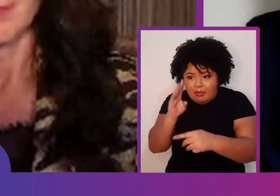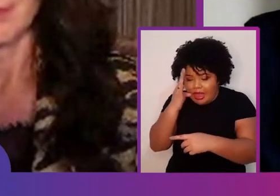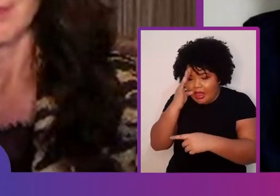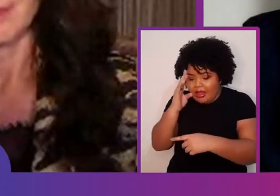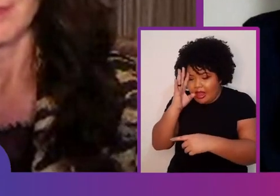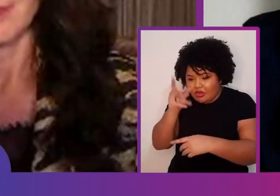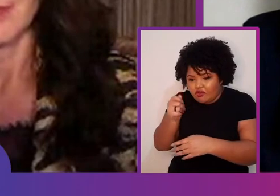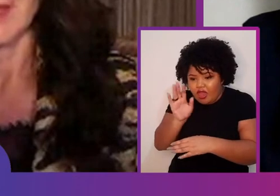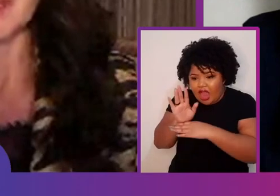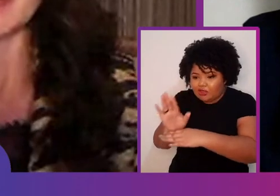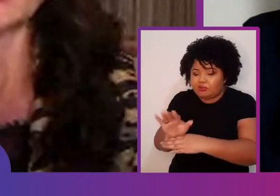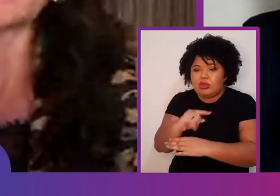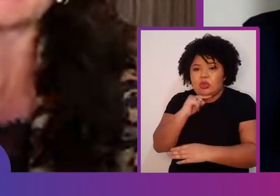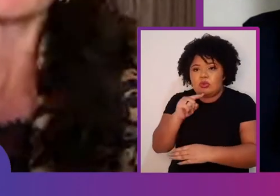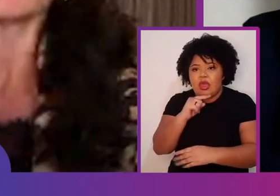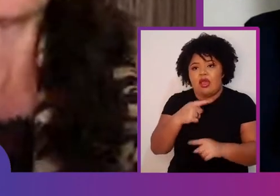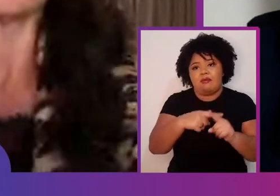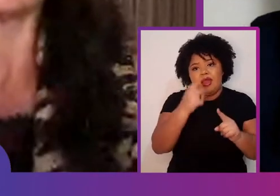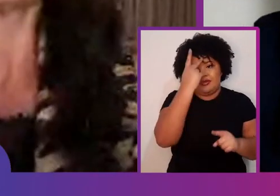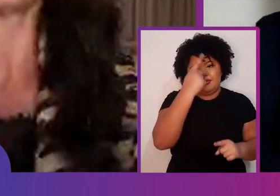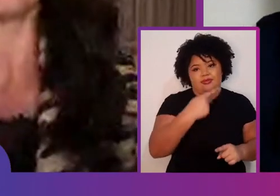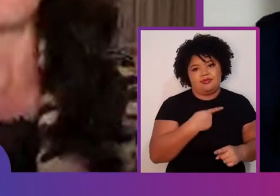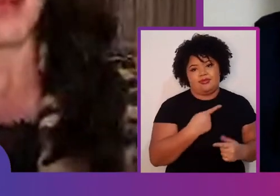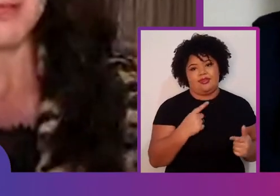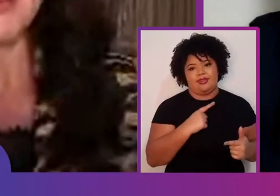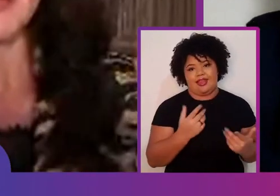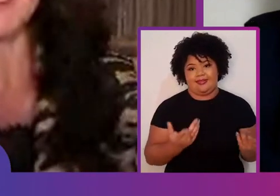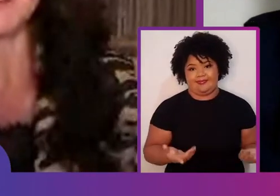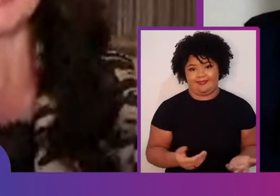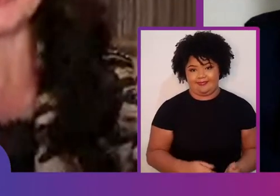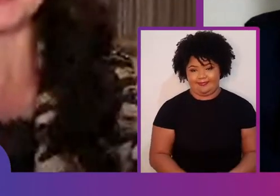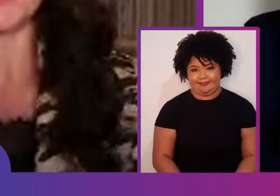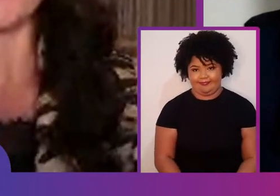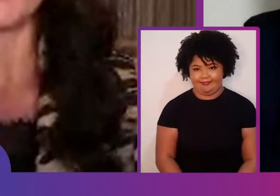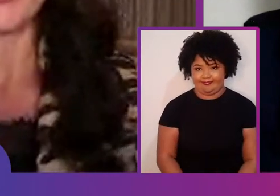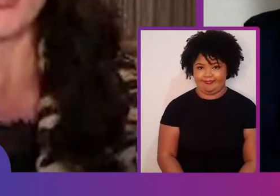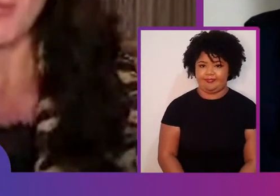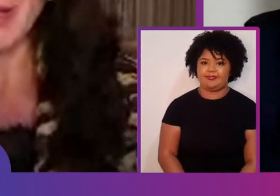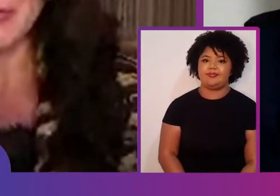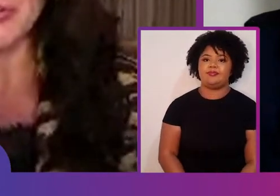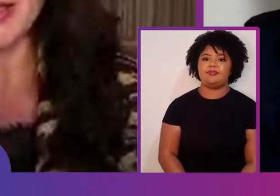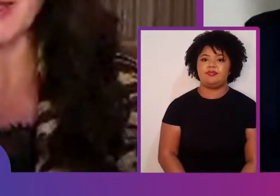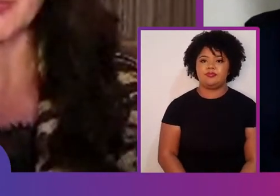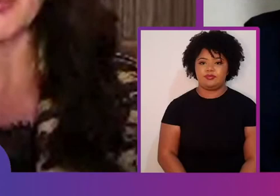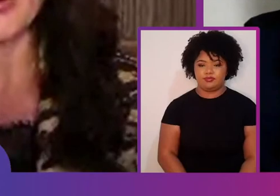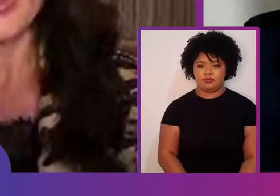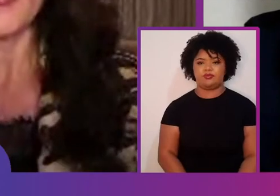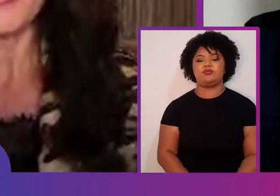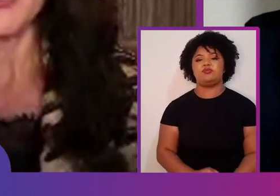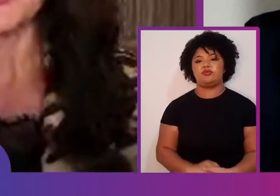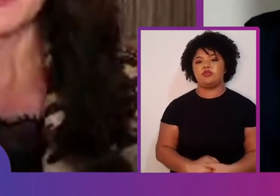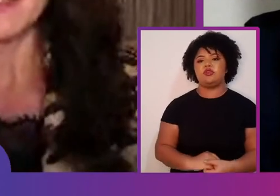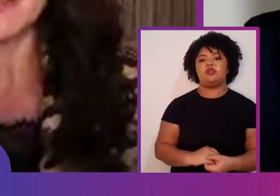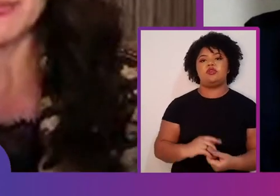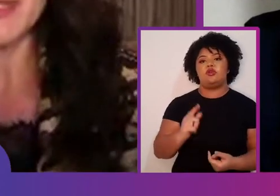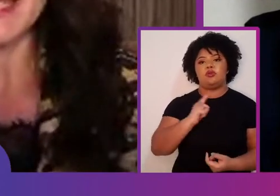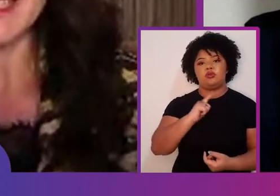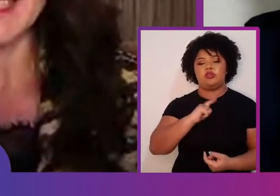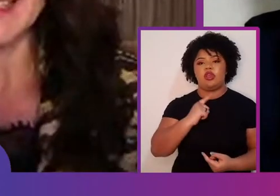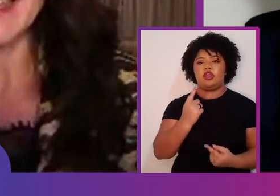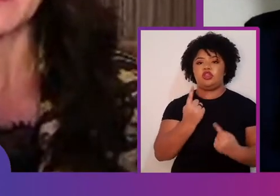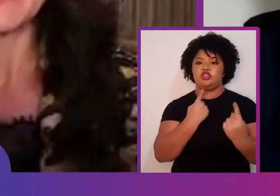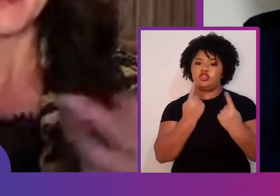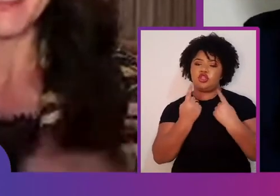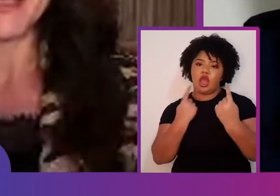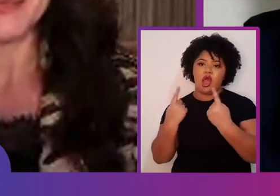importante. Mas isso só se resolve com mais consciência social, com mais diálogo, com o que a gente está tentando